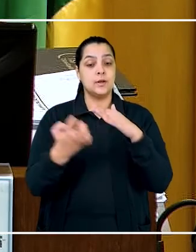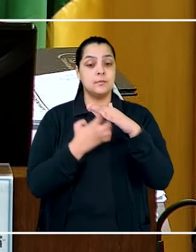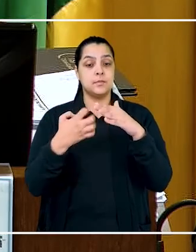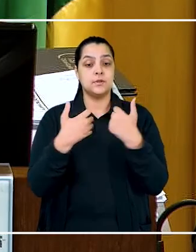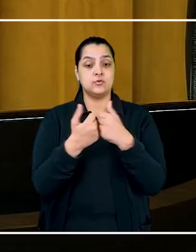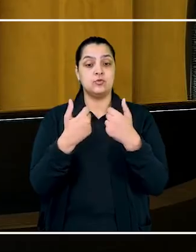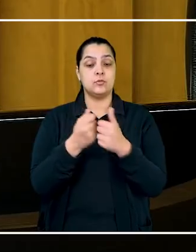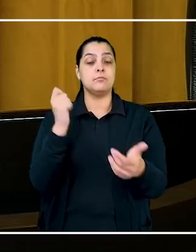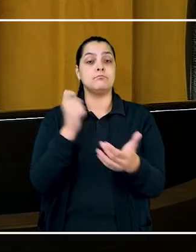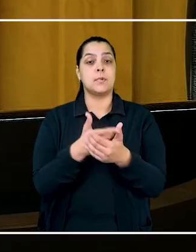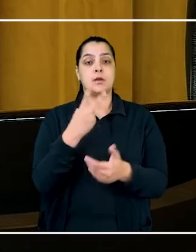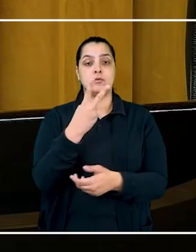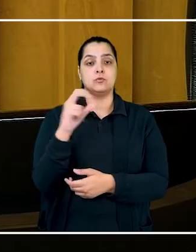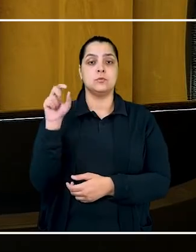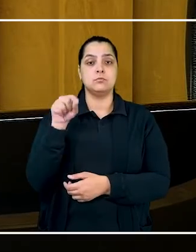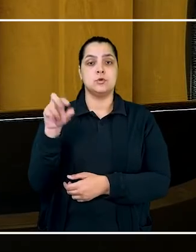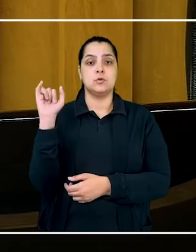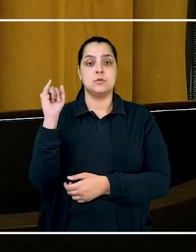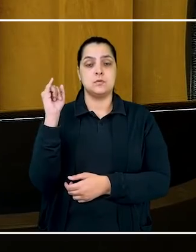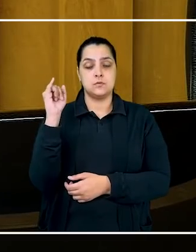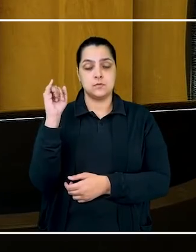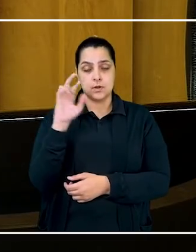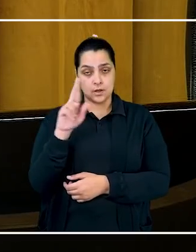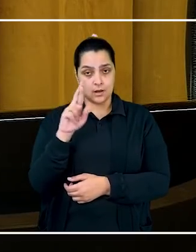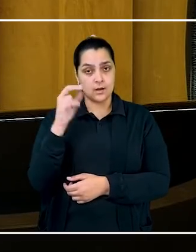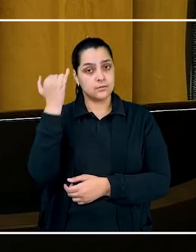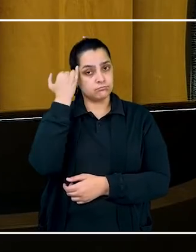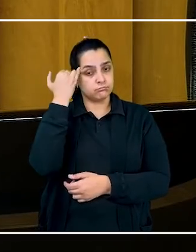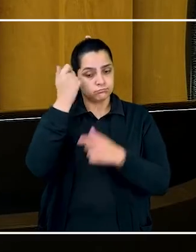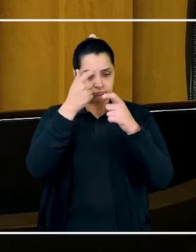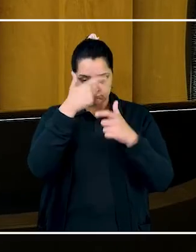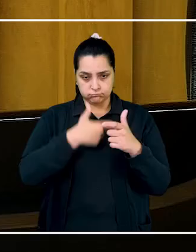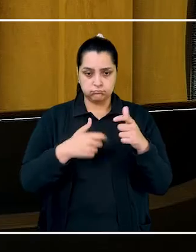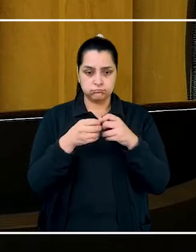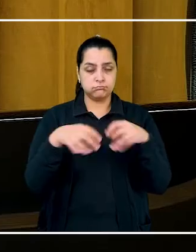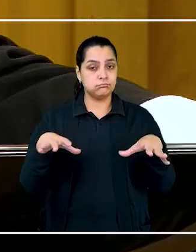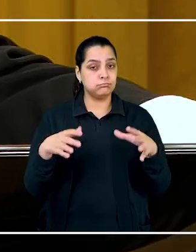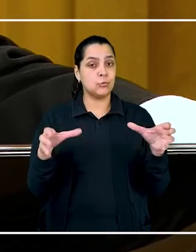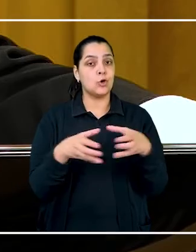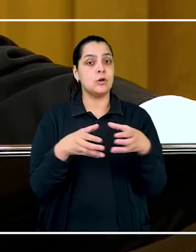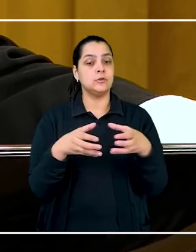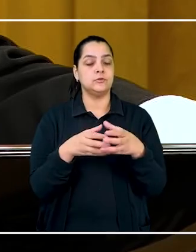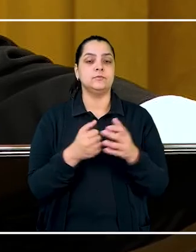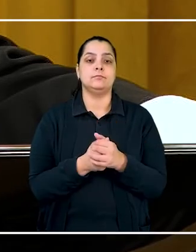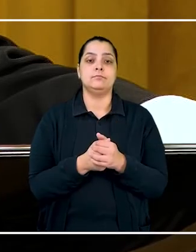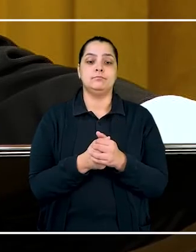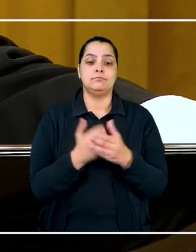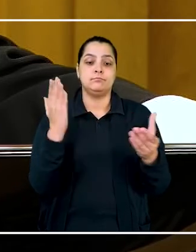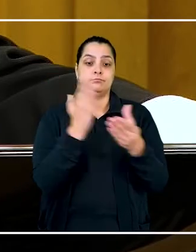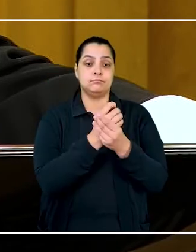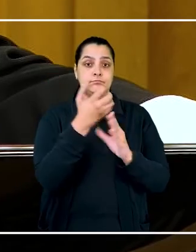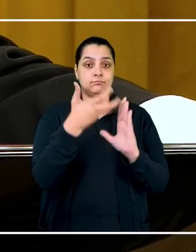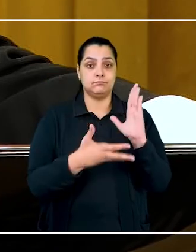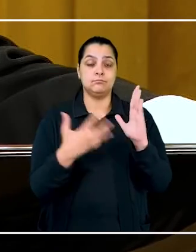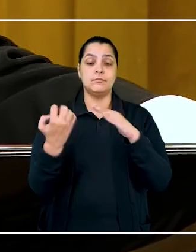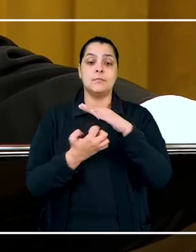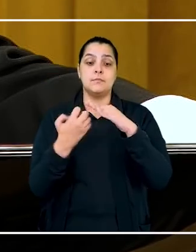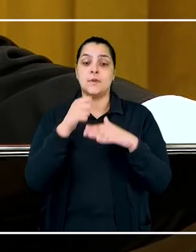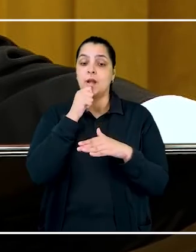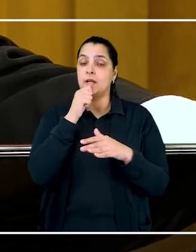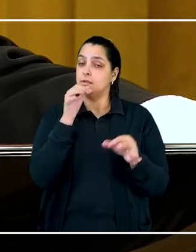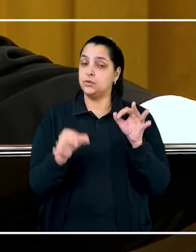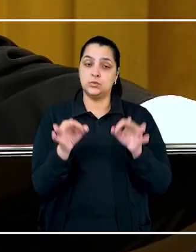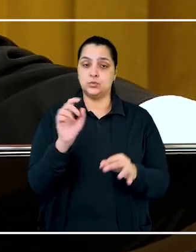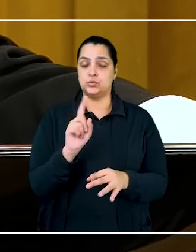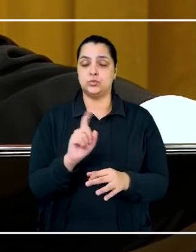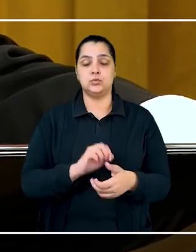a empresa de ônibus terá de pagar R$200 mil de indenização por dano moral coletivo. A empresa entrou com embargos declaratórios